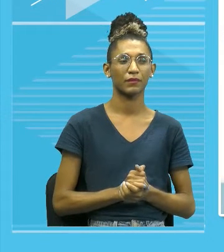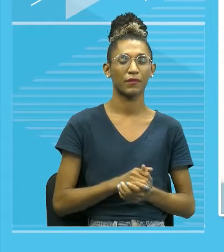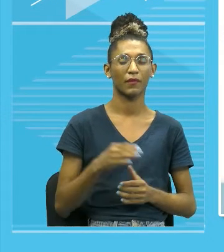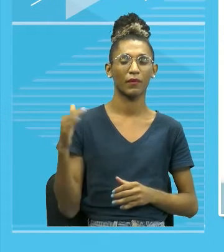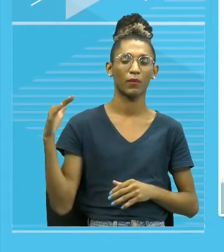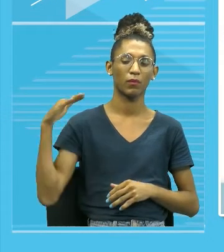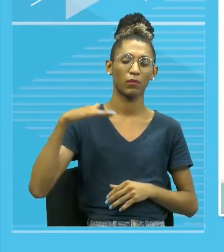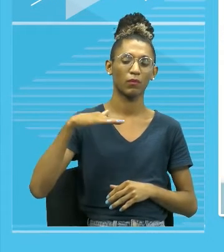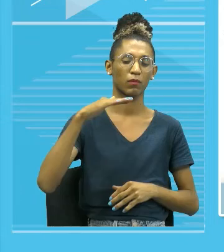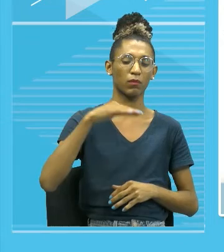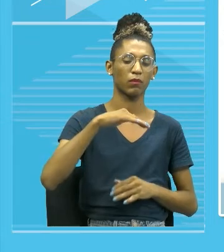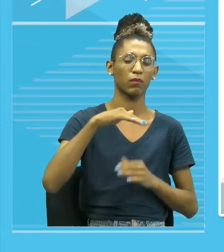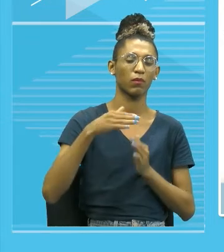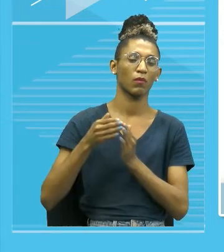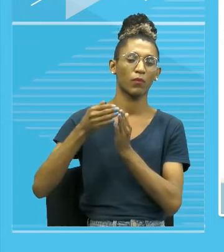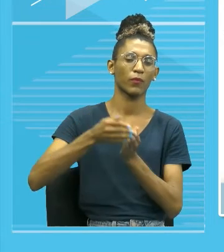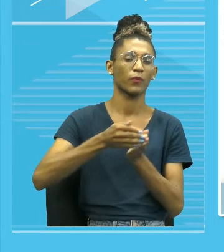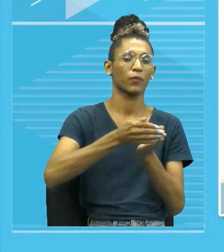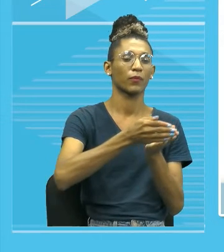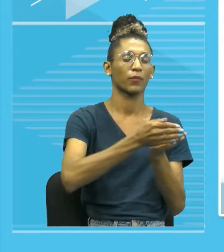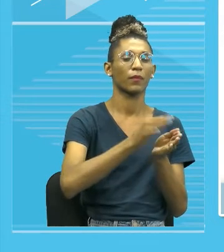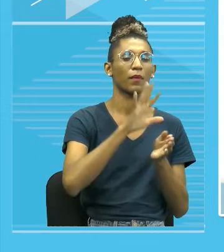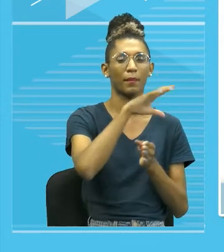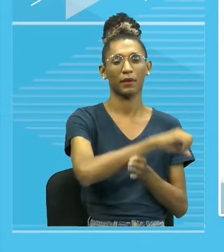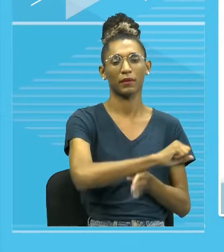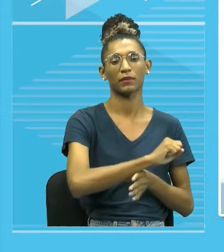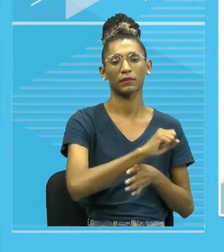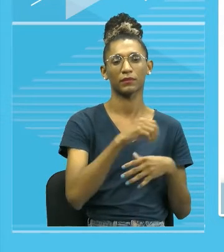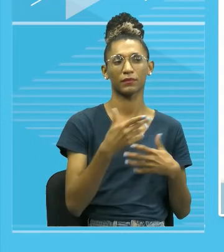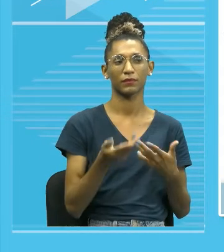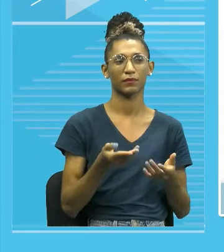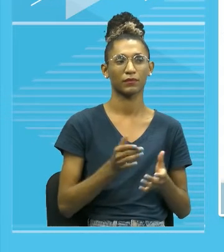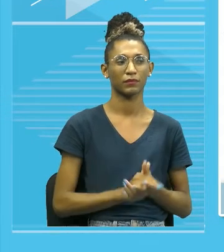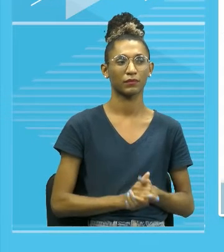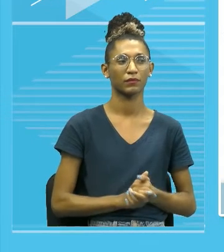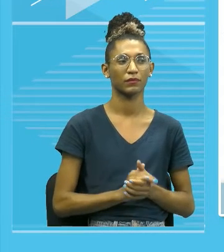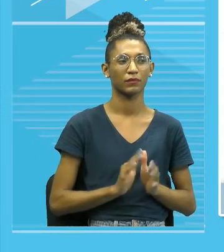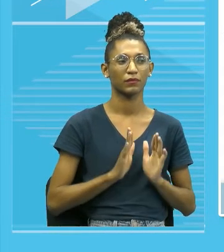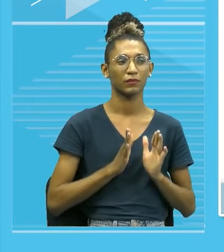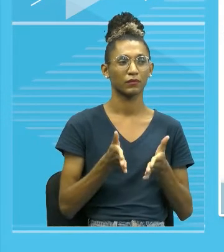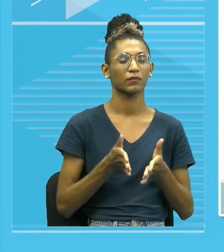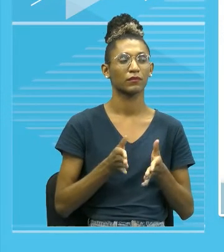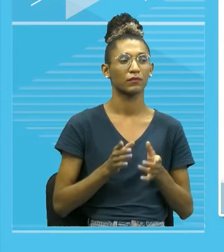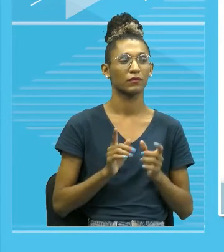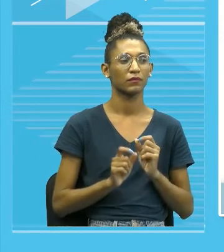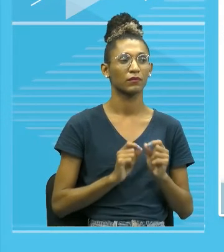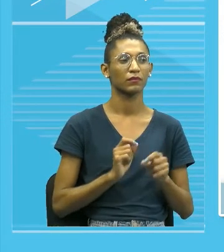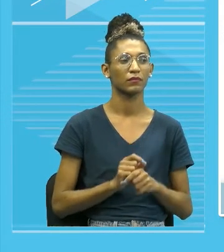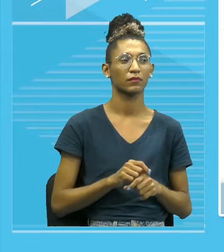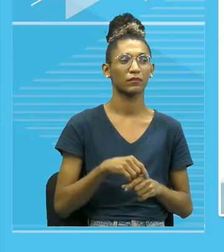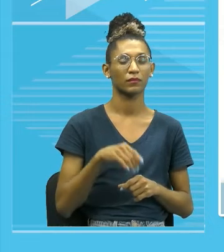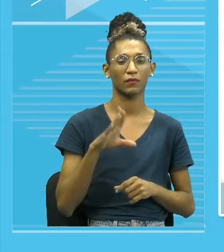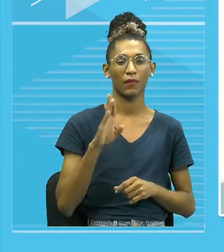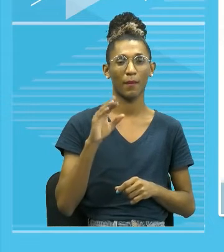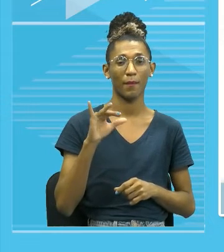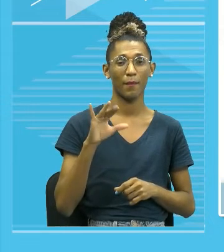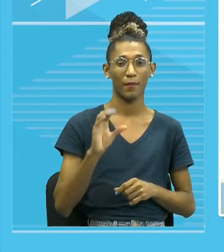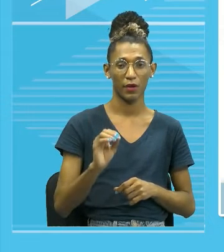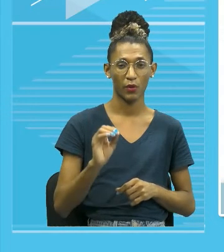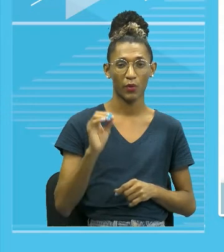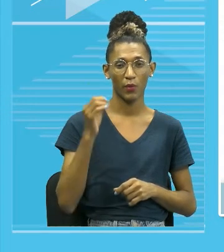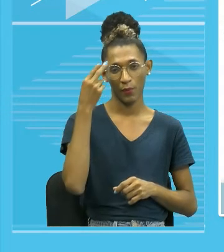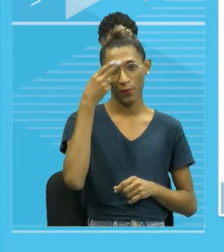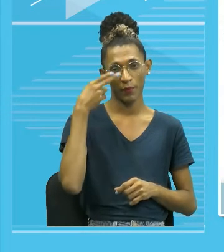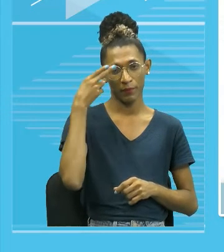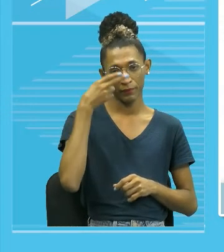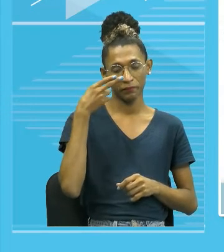sobrou né destacando aí dando ênfase principalmente a questão da biopirataria né a